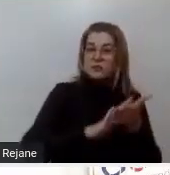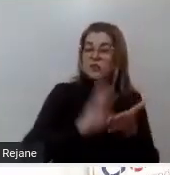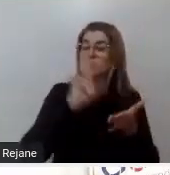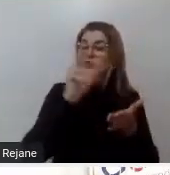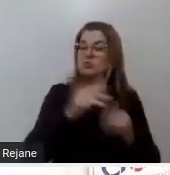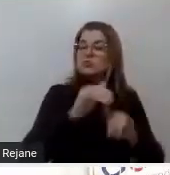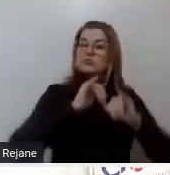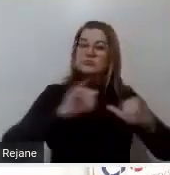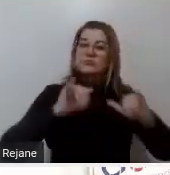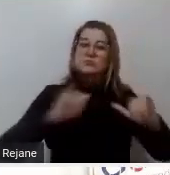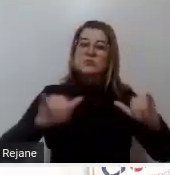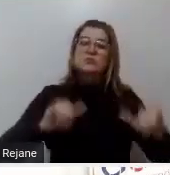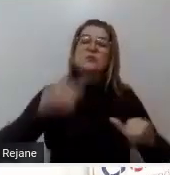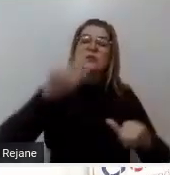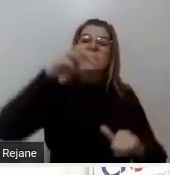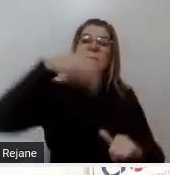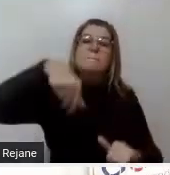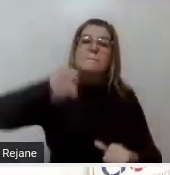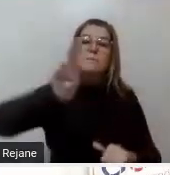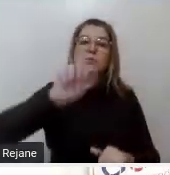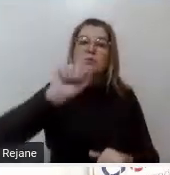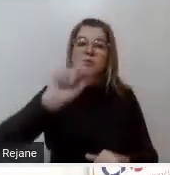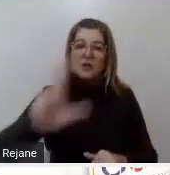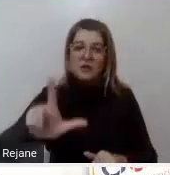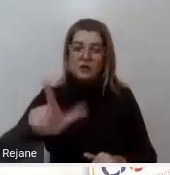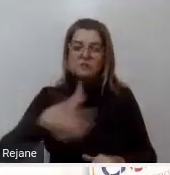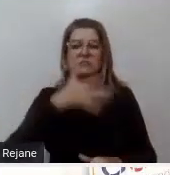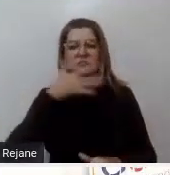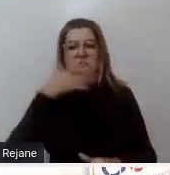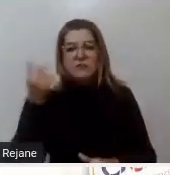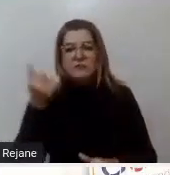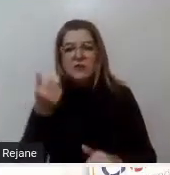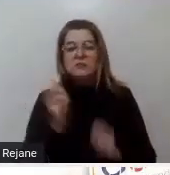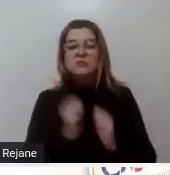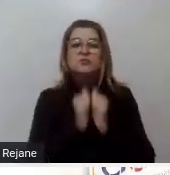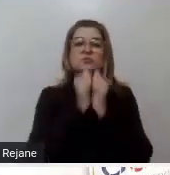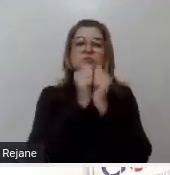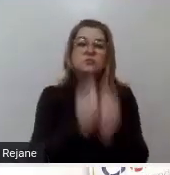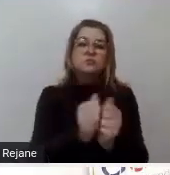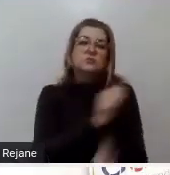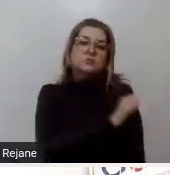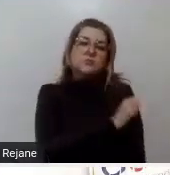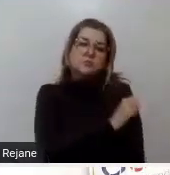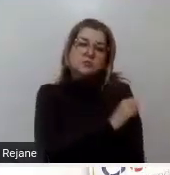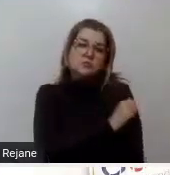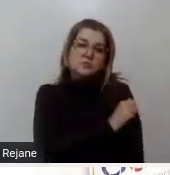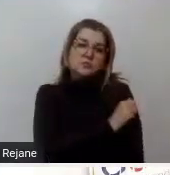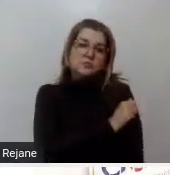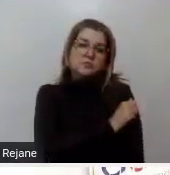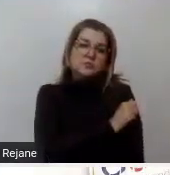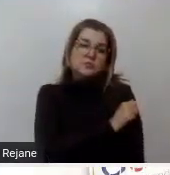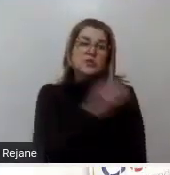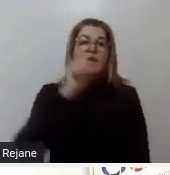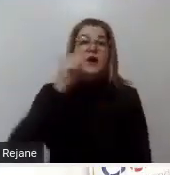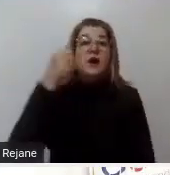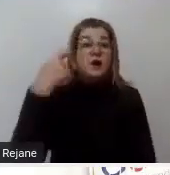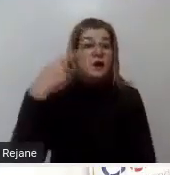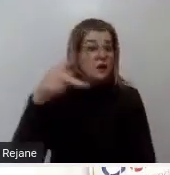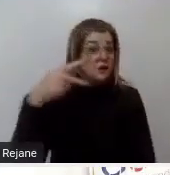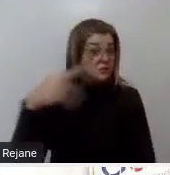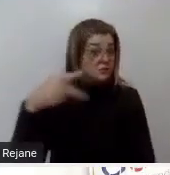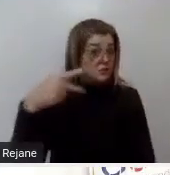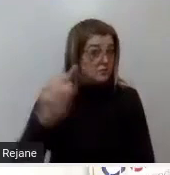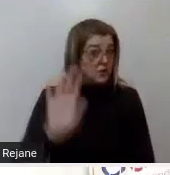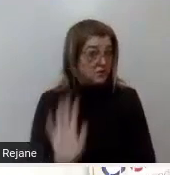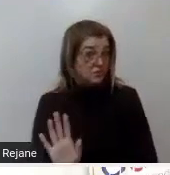postado também no mural para facilitar o acompanhamento dos meus estudantes. Aí é automático, tá? Vocês não